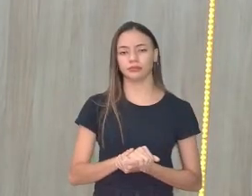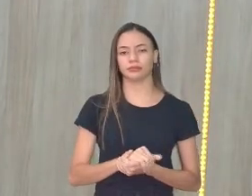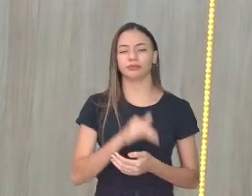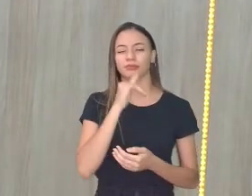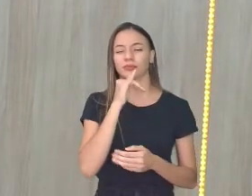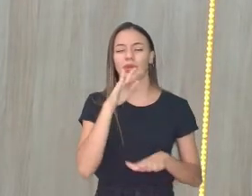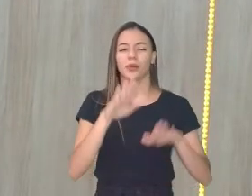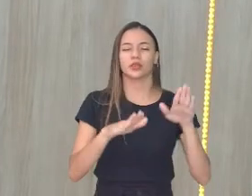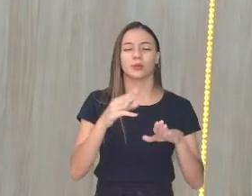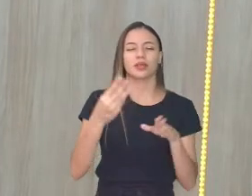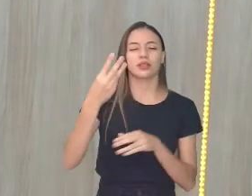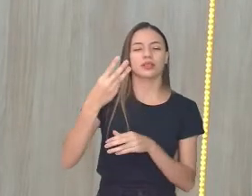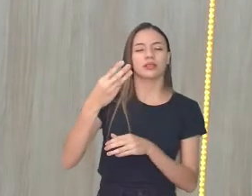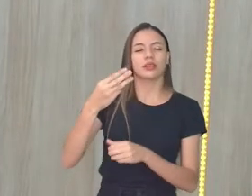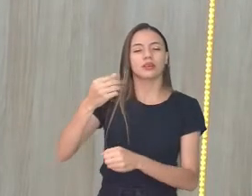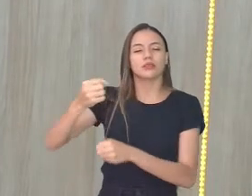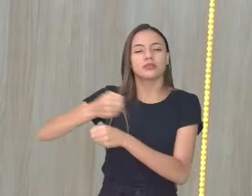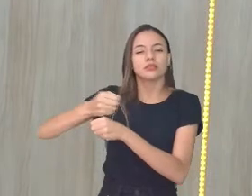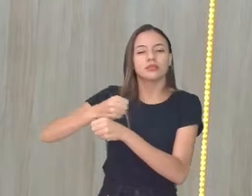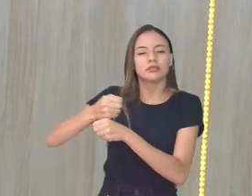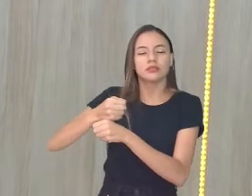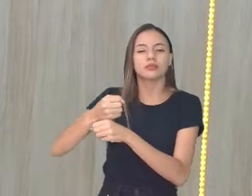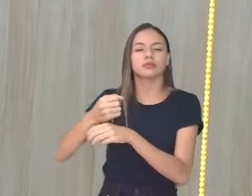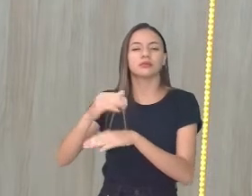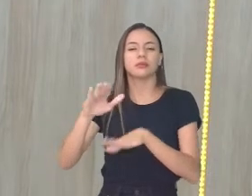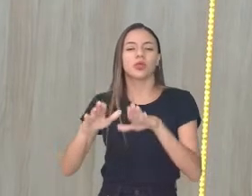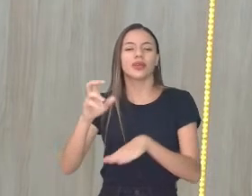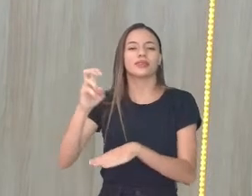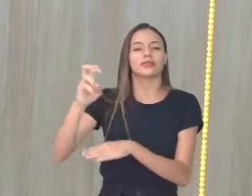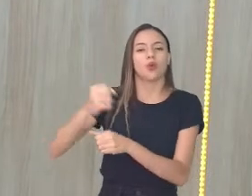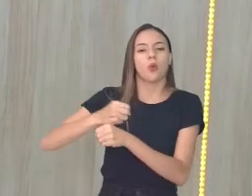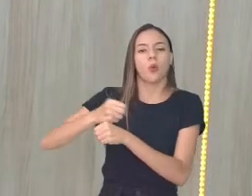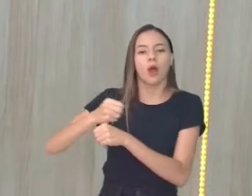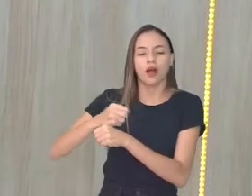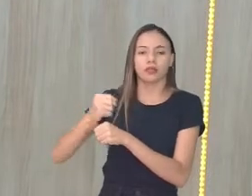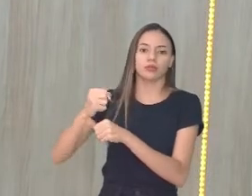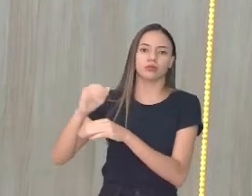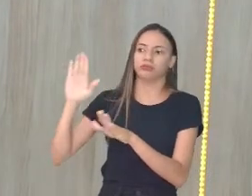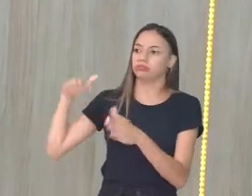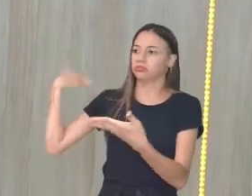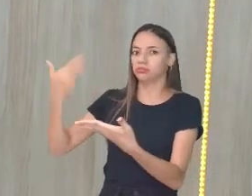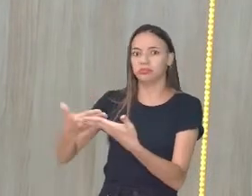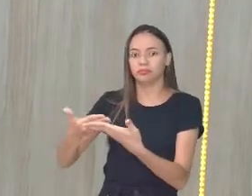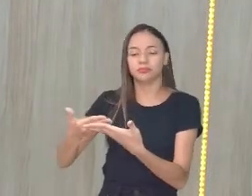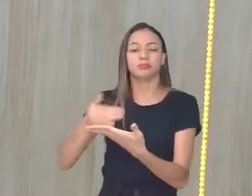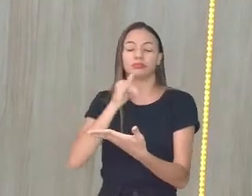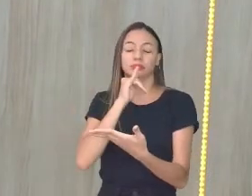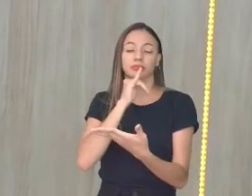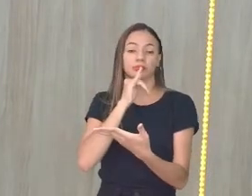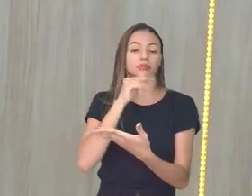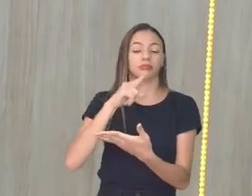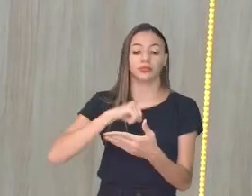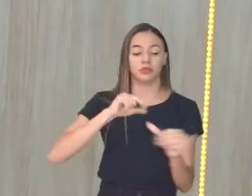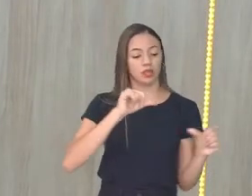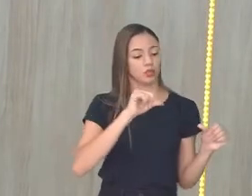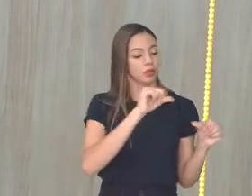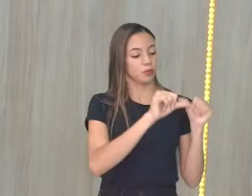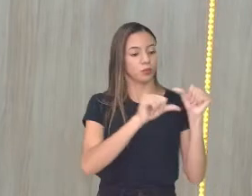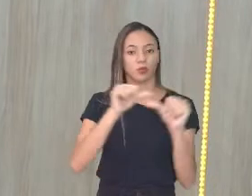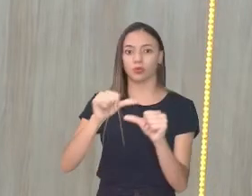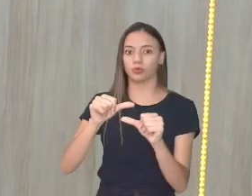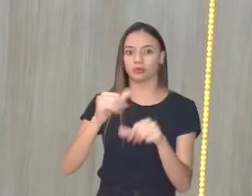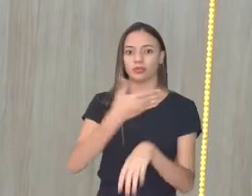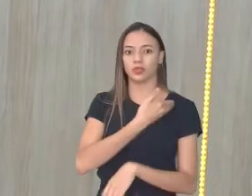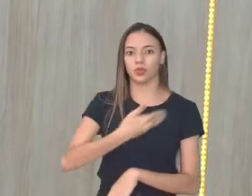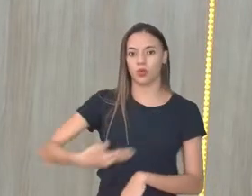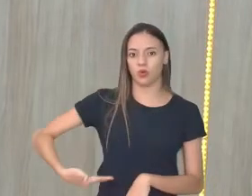3, 4 anos, né, 5 anos para cá, é que quando a gente teve, por exemplo, a mudança, né, de governo, né, a